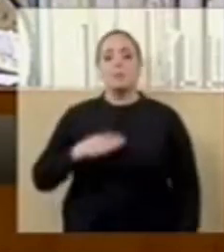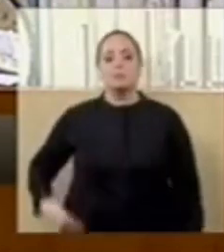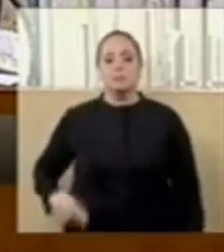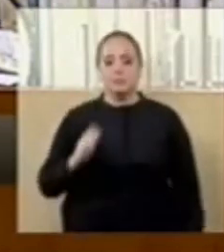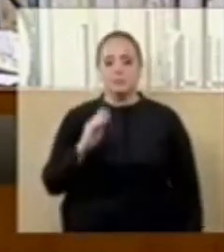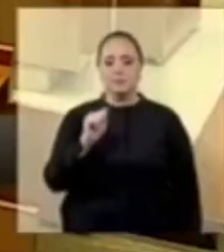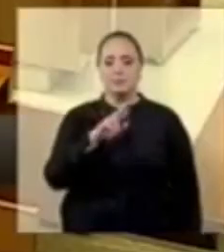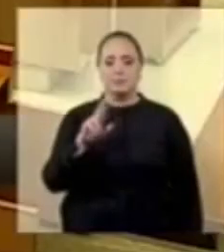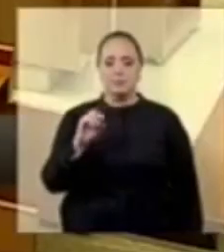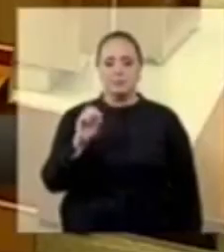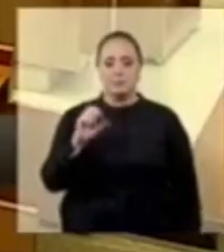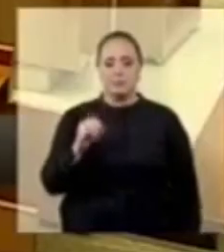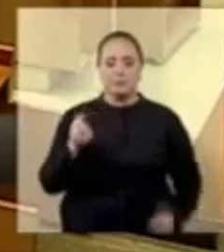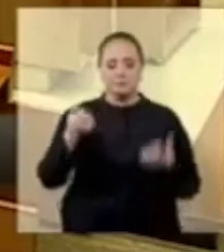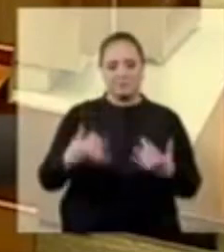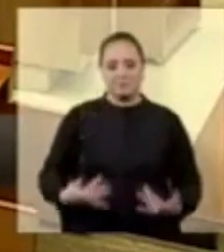palavra para a volta